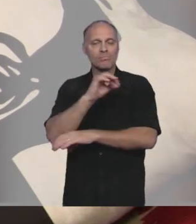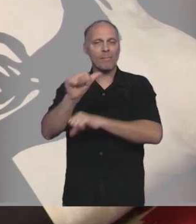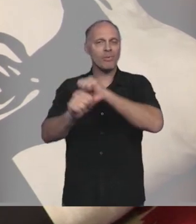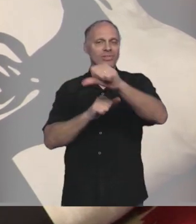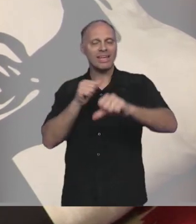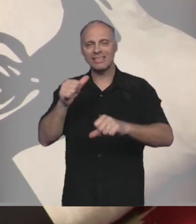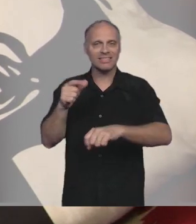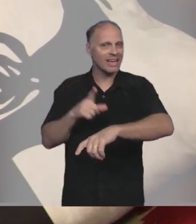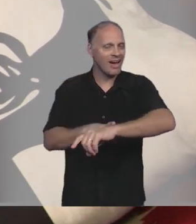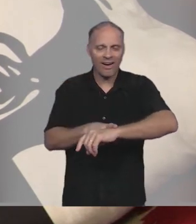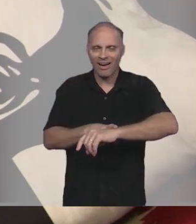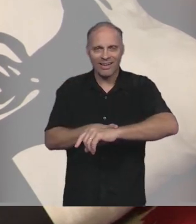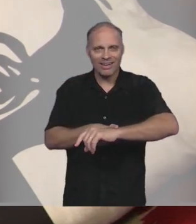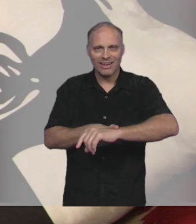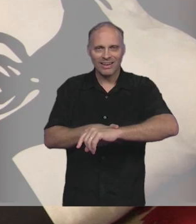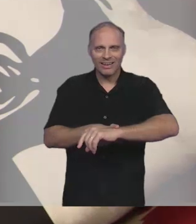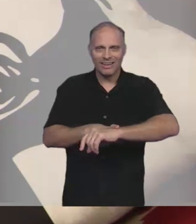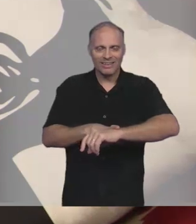planejamento,